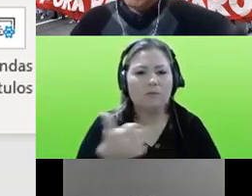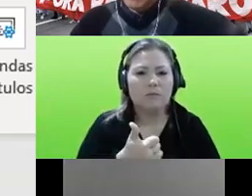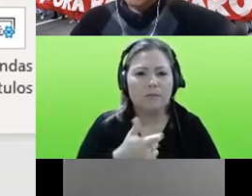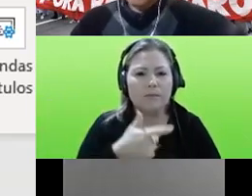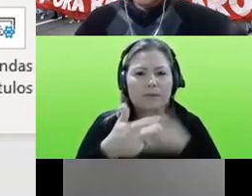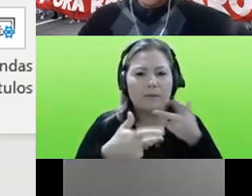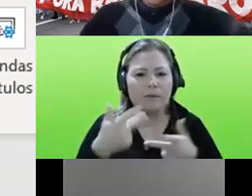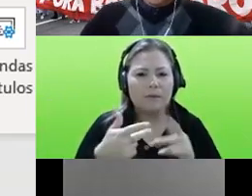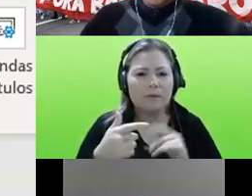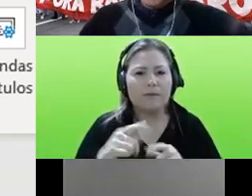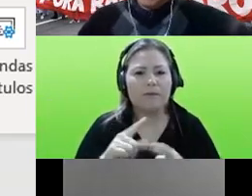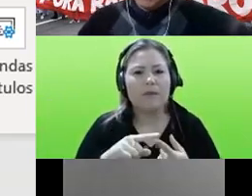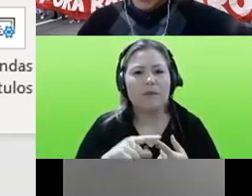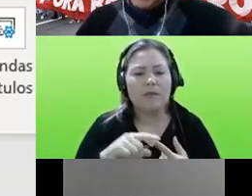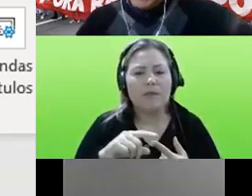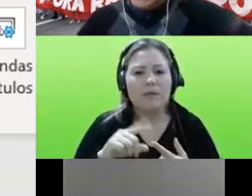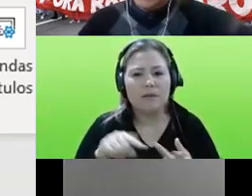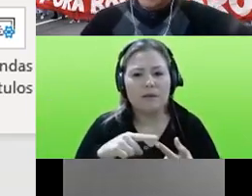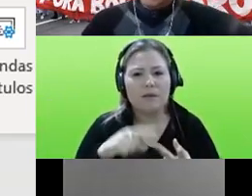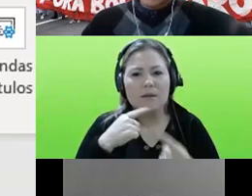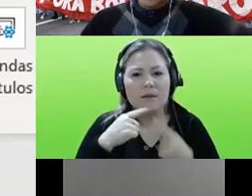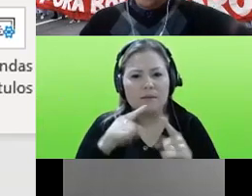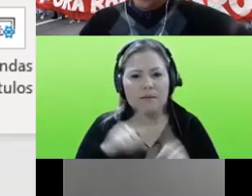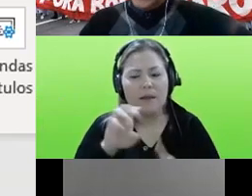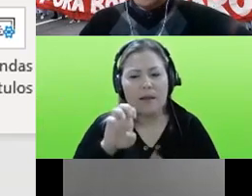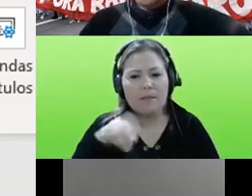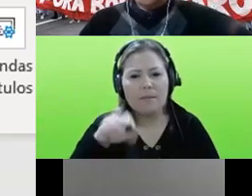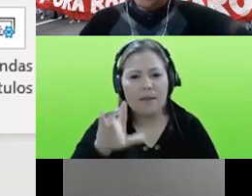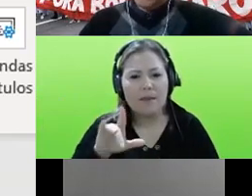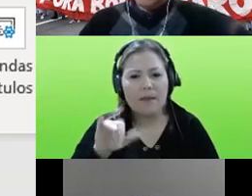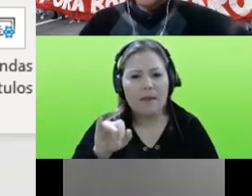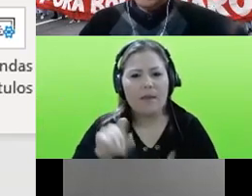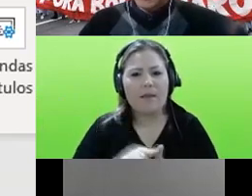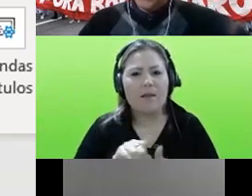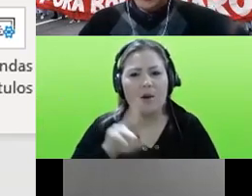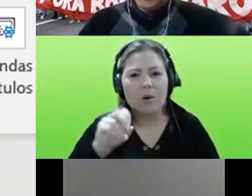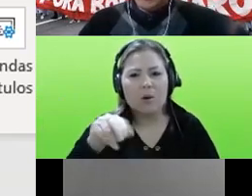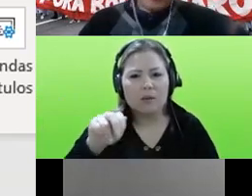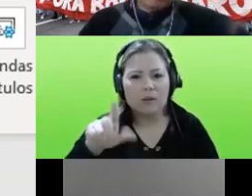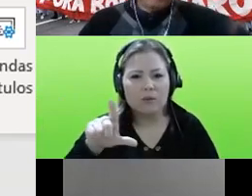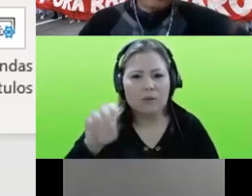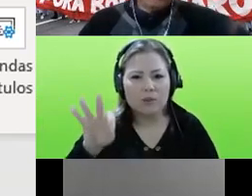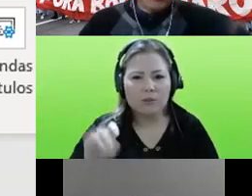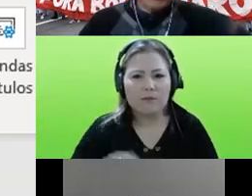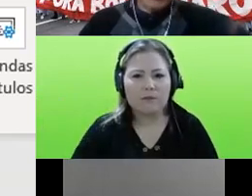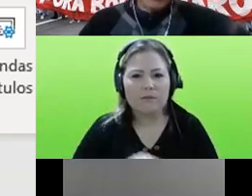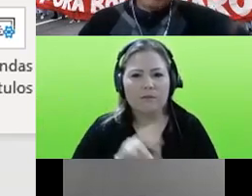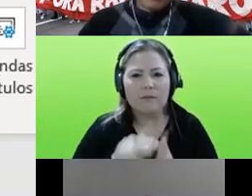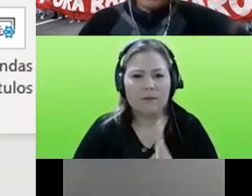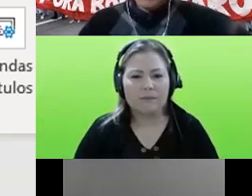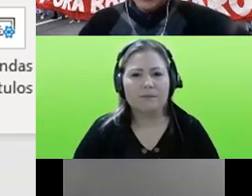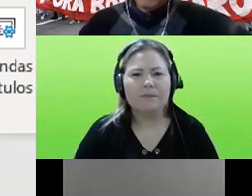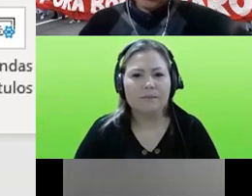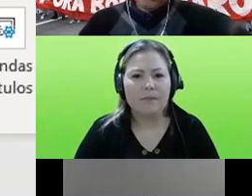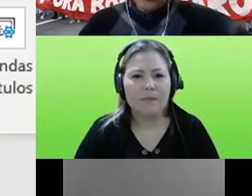Djamila Ribeiro e da crítica de Amy Allen ao Honneth, Forst e a teoria crítica frankfurtiana,